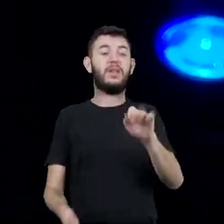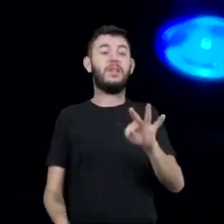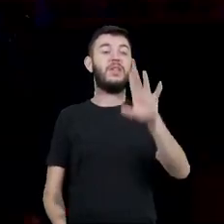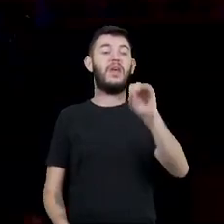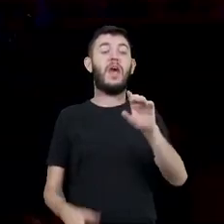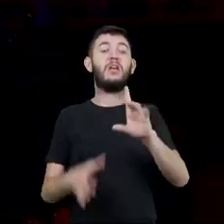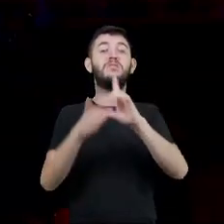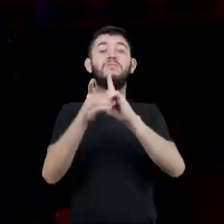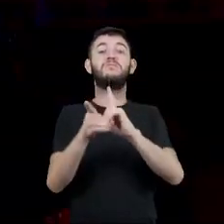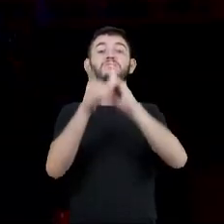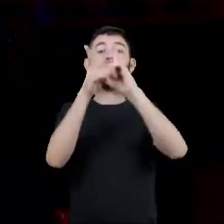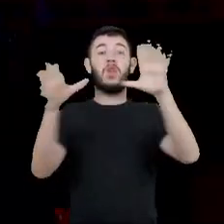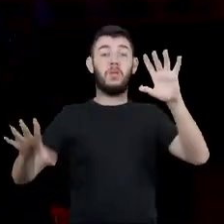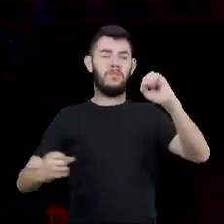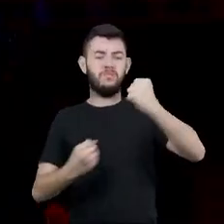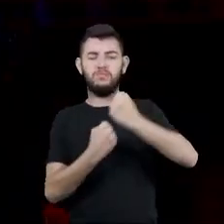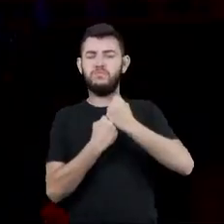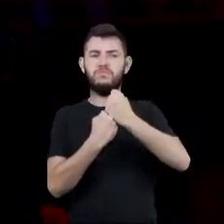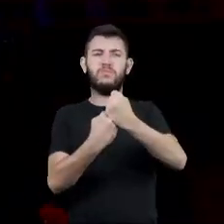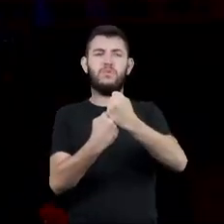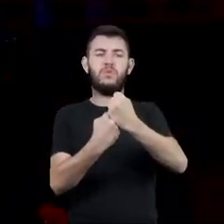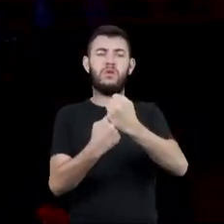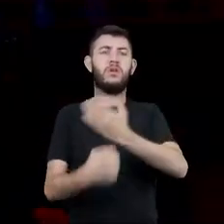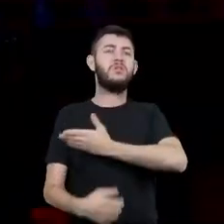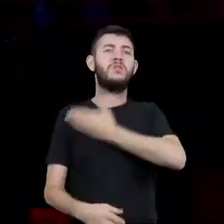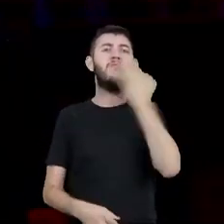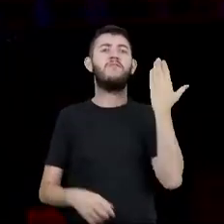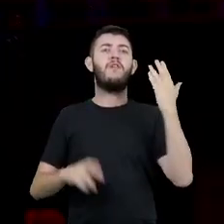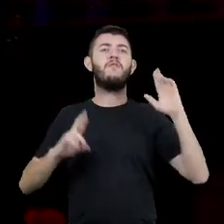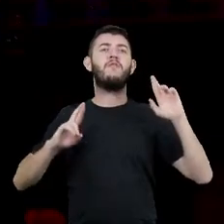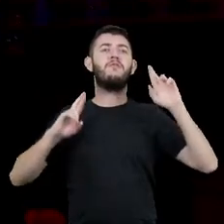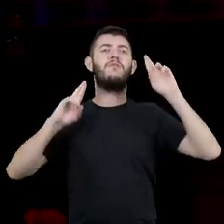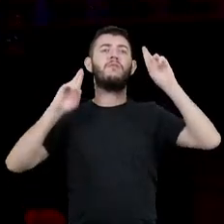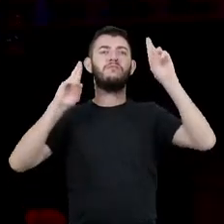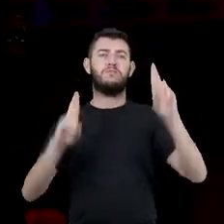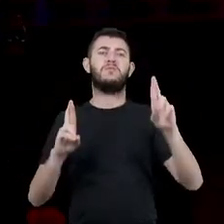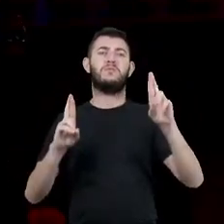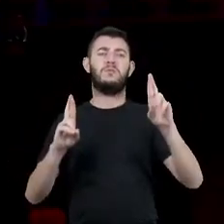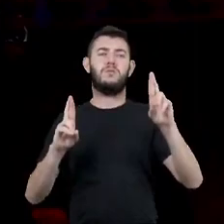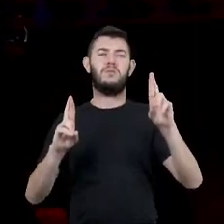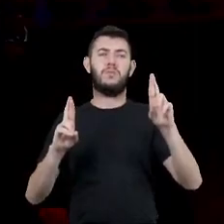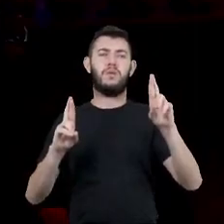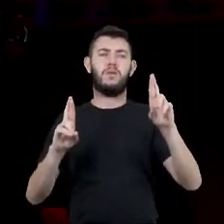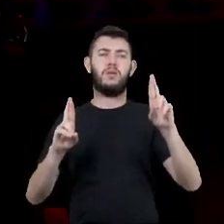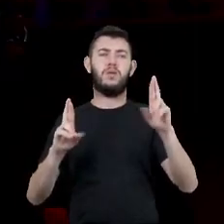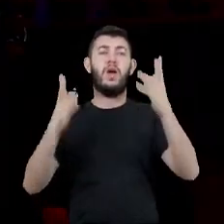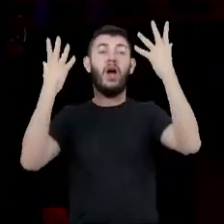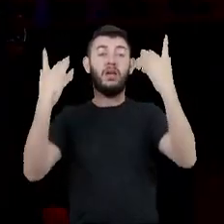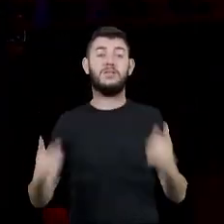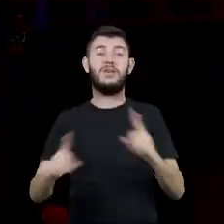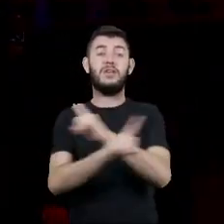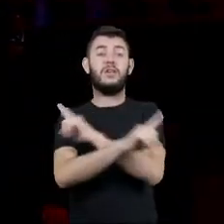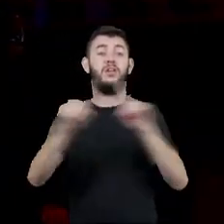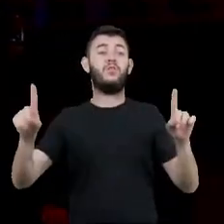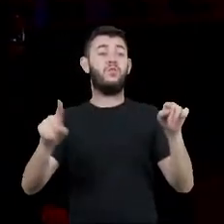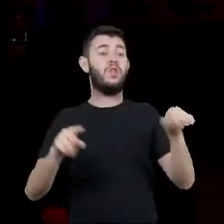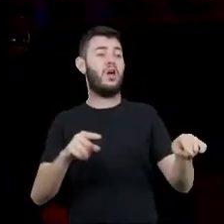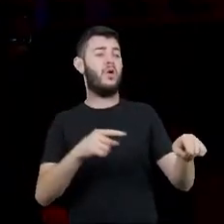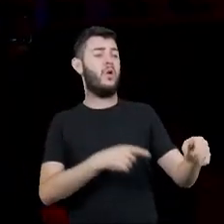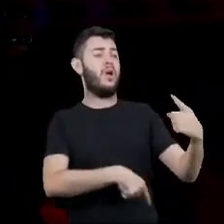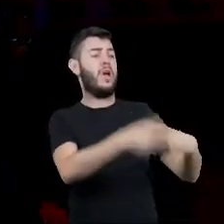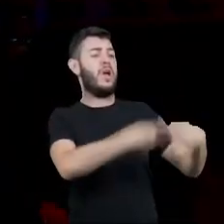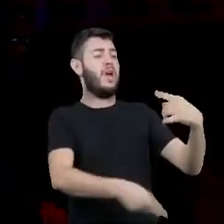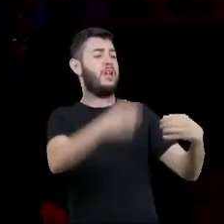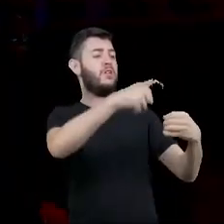a favor da esperança e contra o retrocesso de direitos. Mas eu contei essa